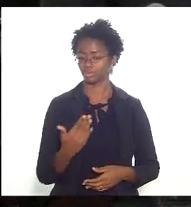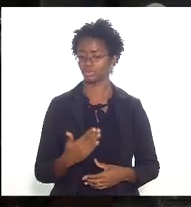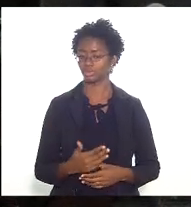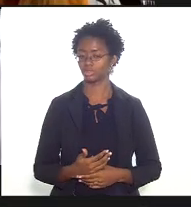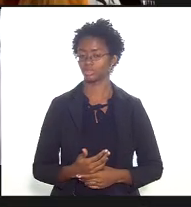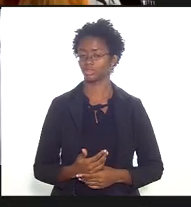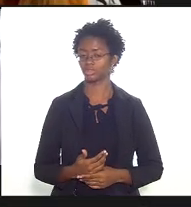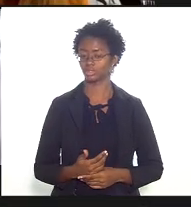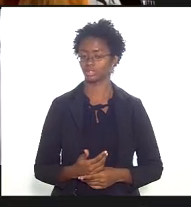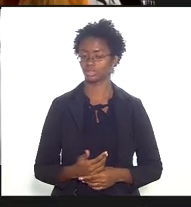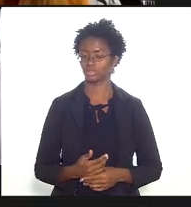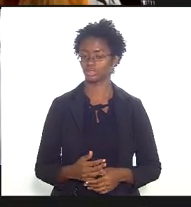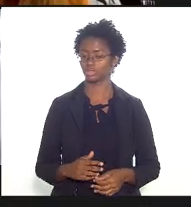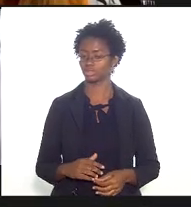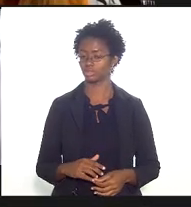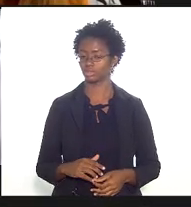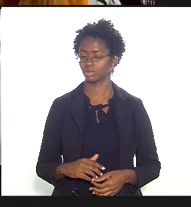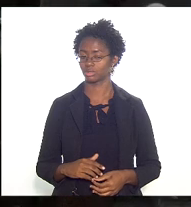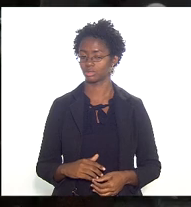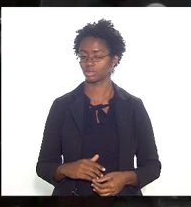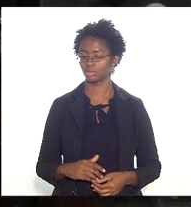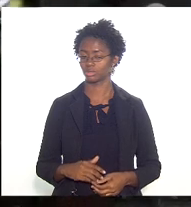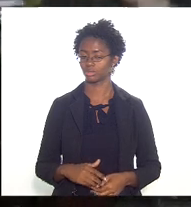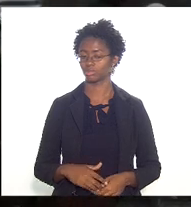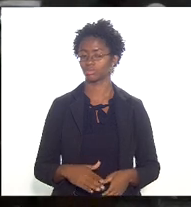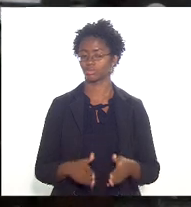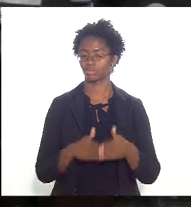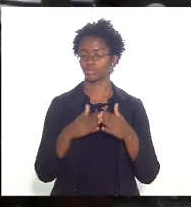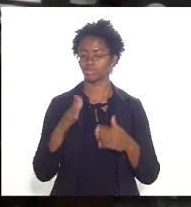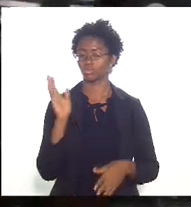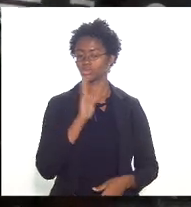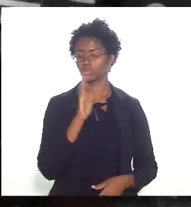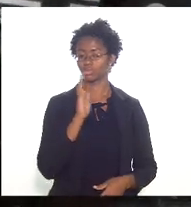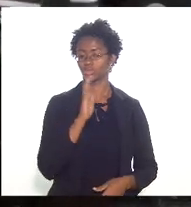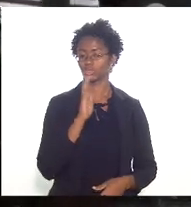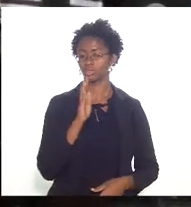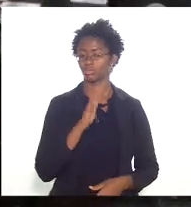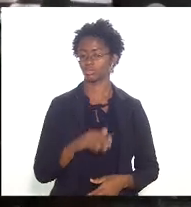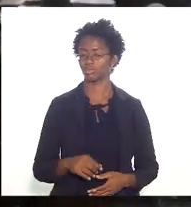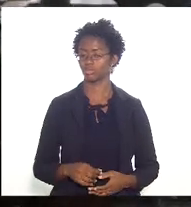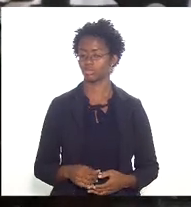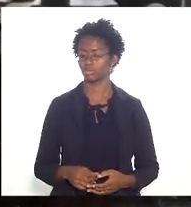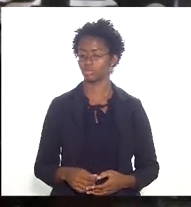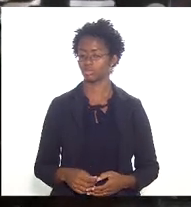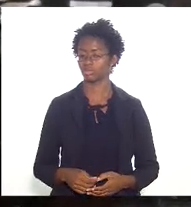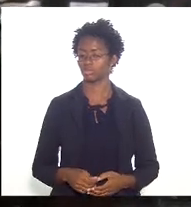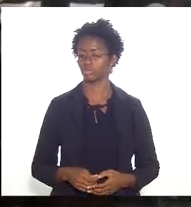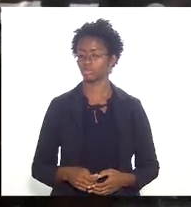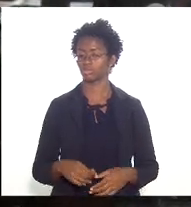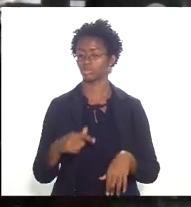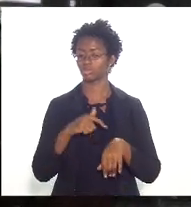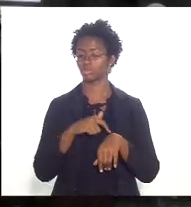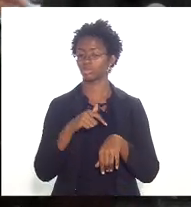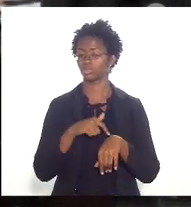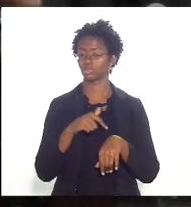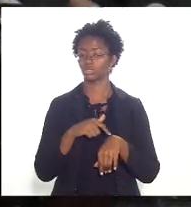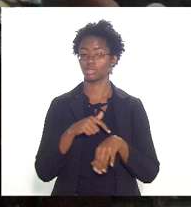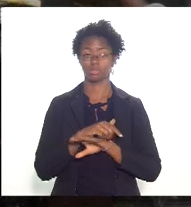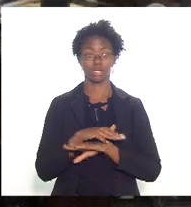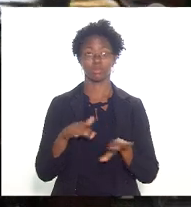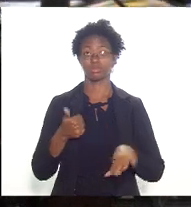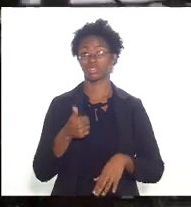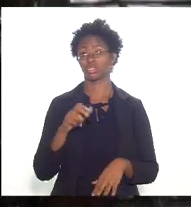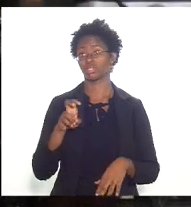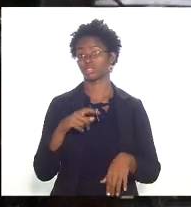você já saúde em breve Deputado tempo já esgotou as 15